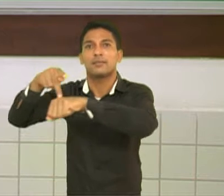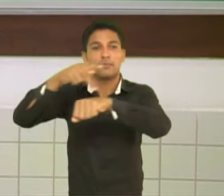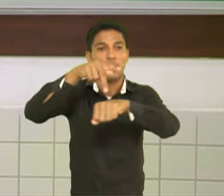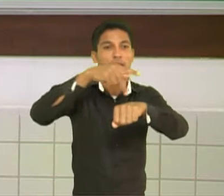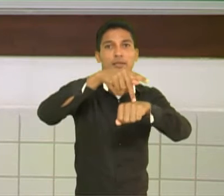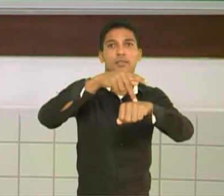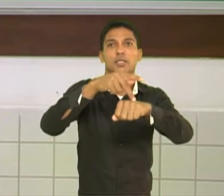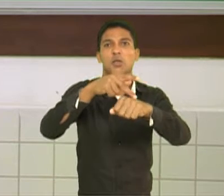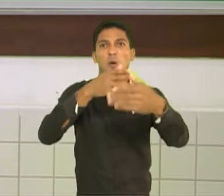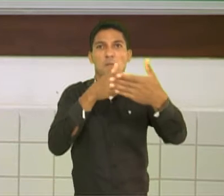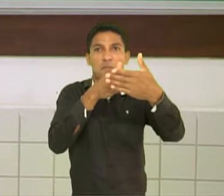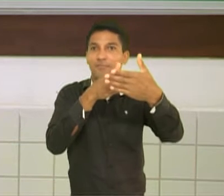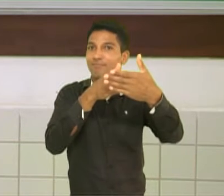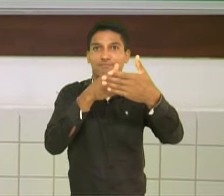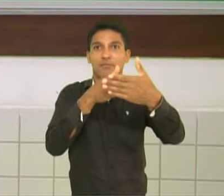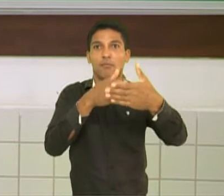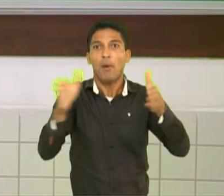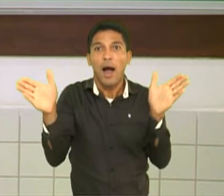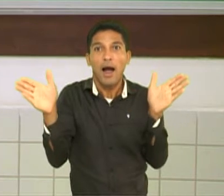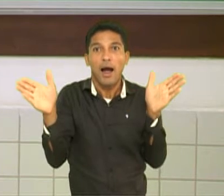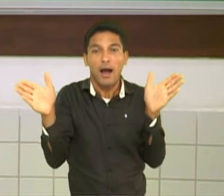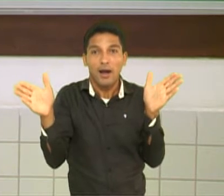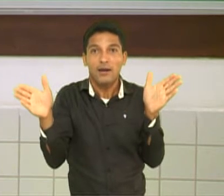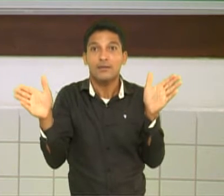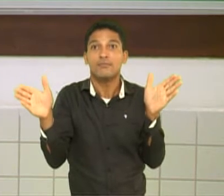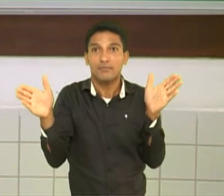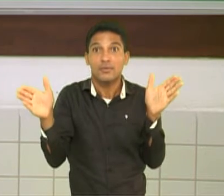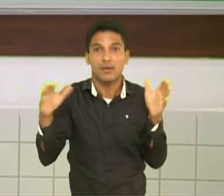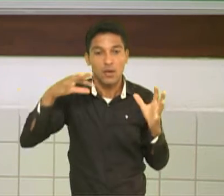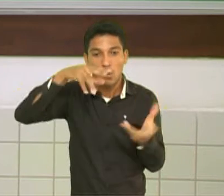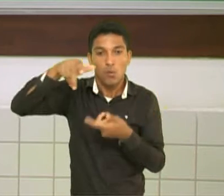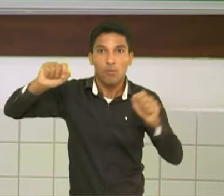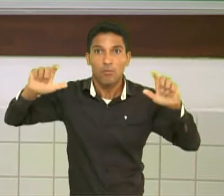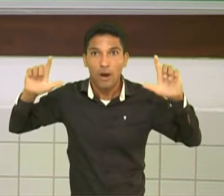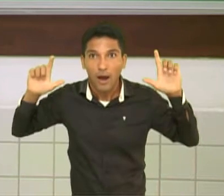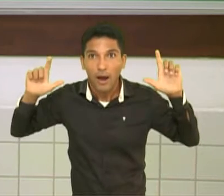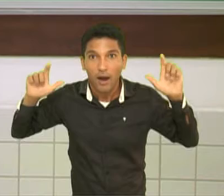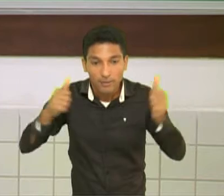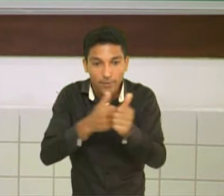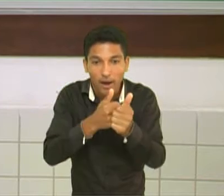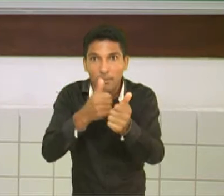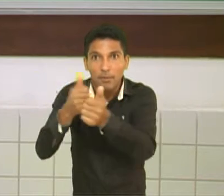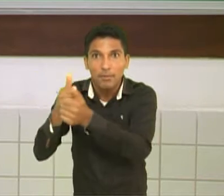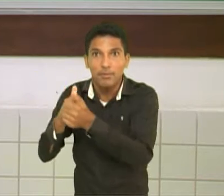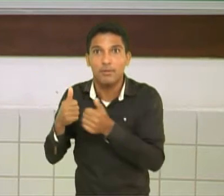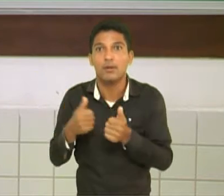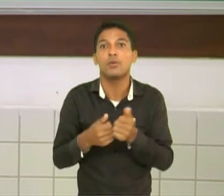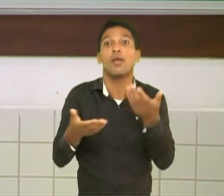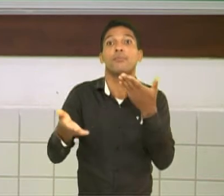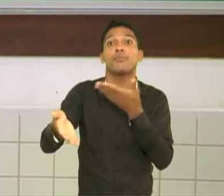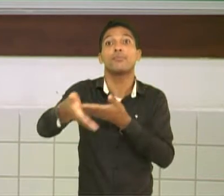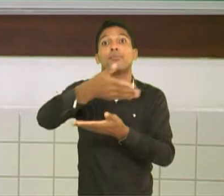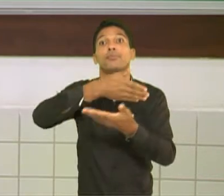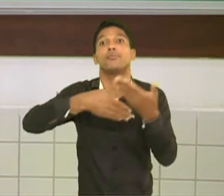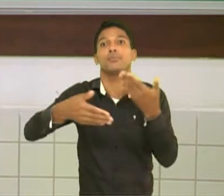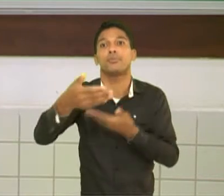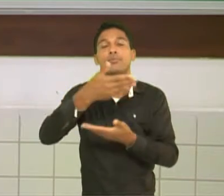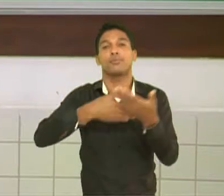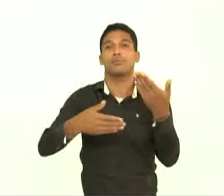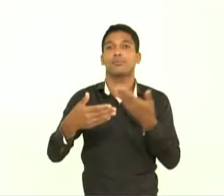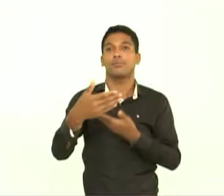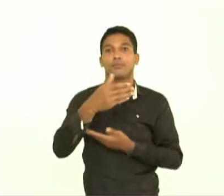cada vez menor. O mundo está muito mais próximo de você. Globalização.